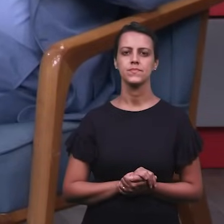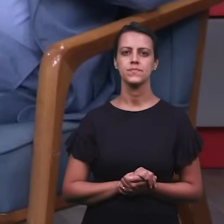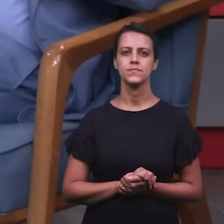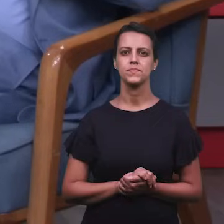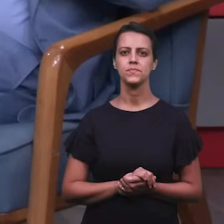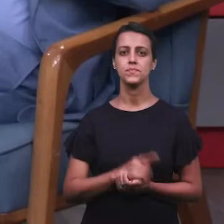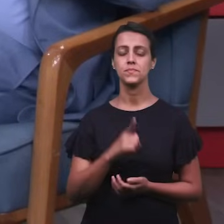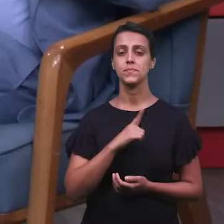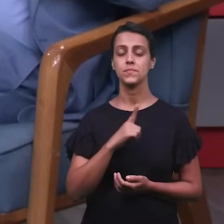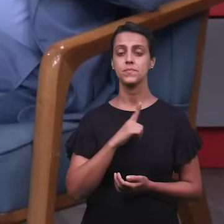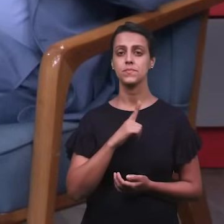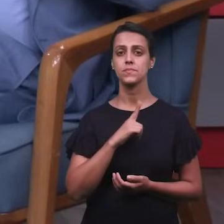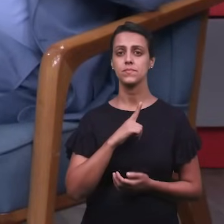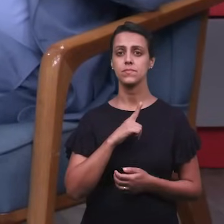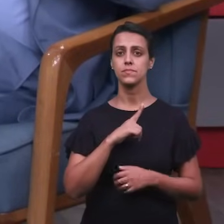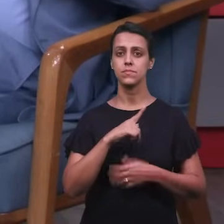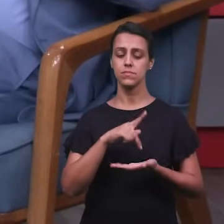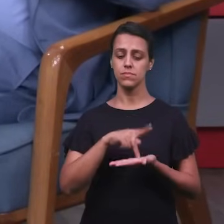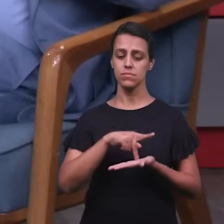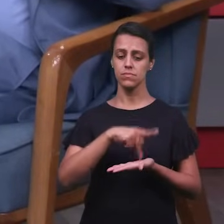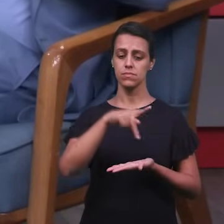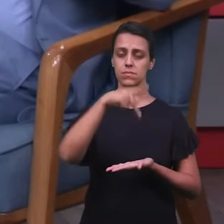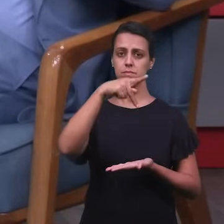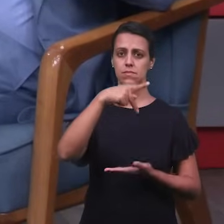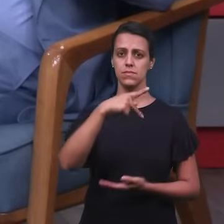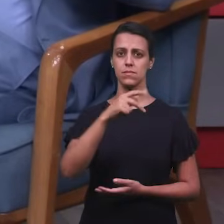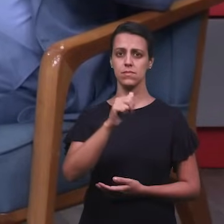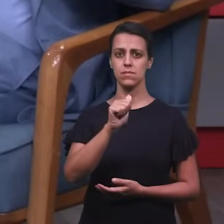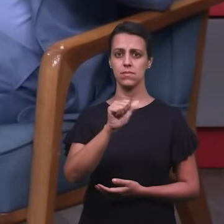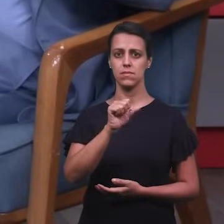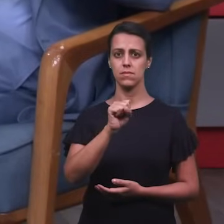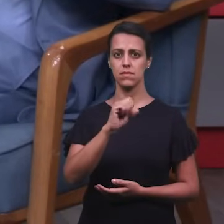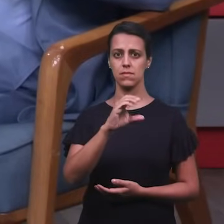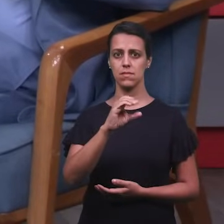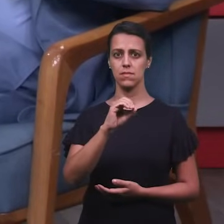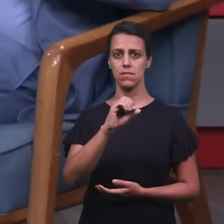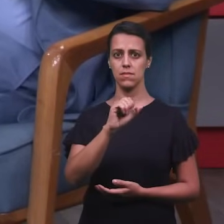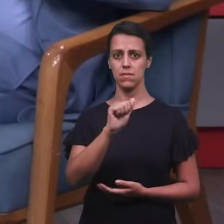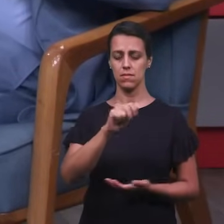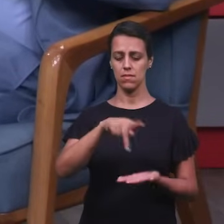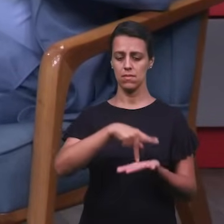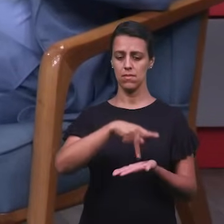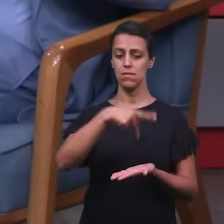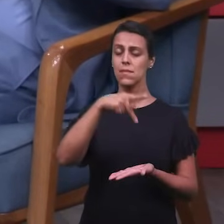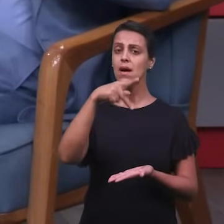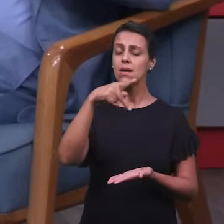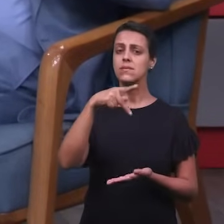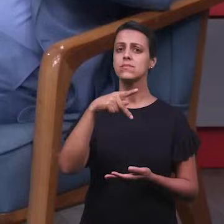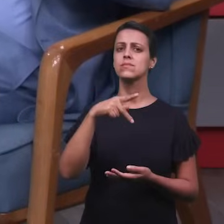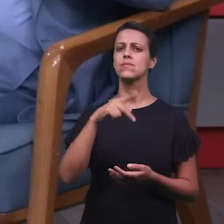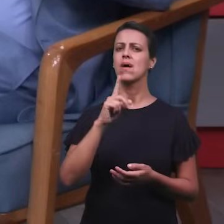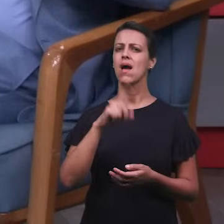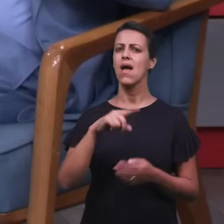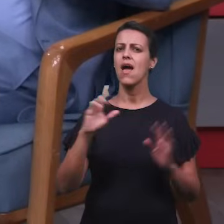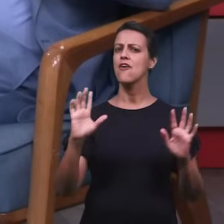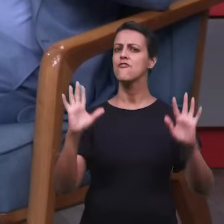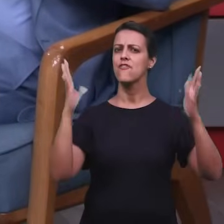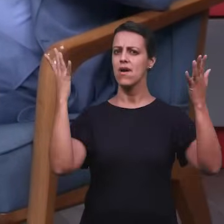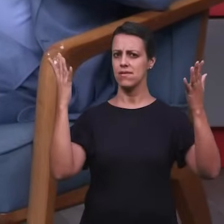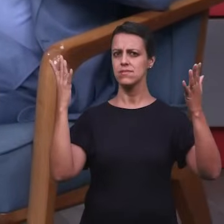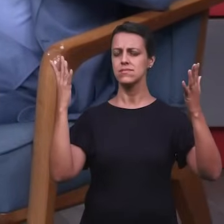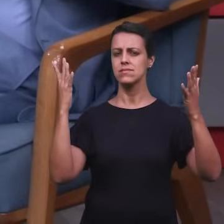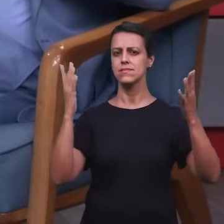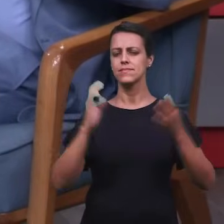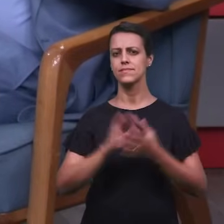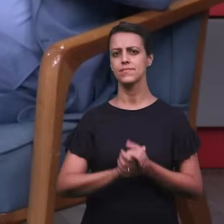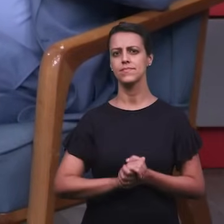A Páscoa, que era a primeira festa das chamadas grandes festas